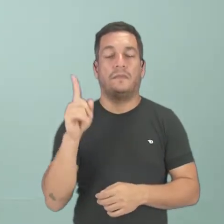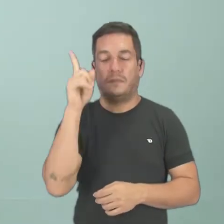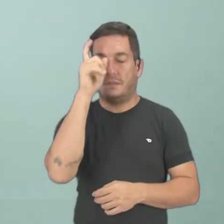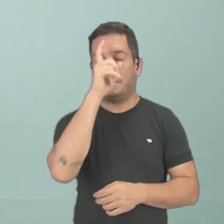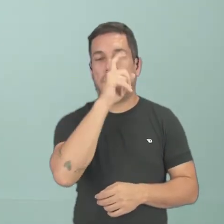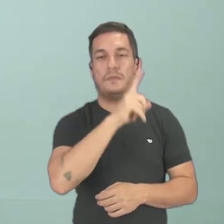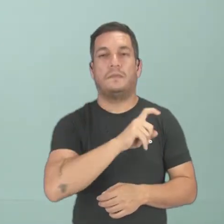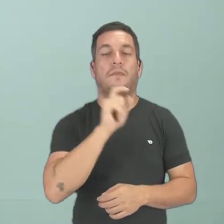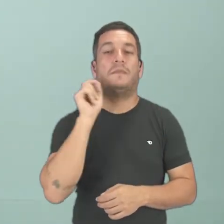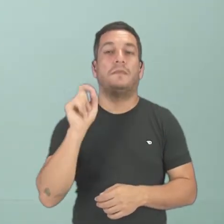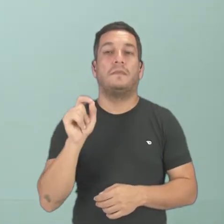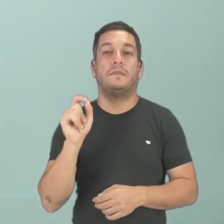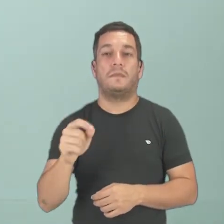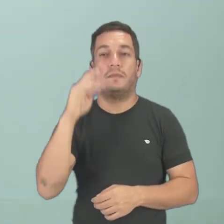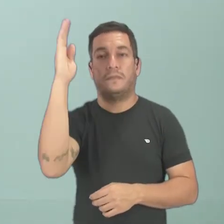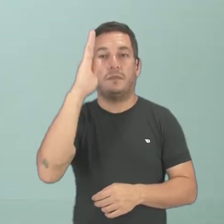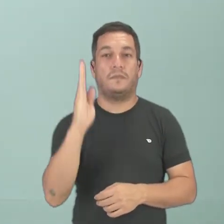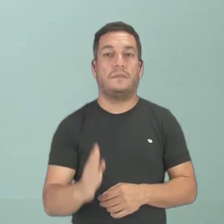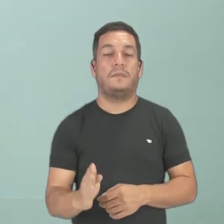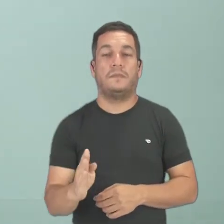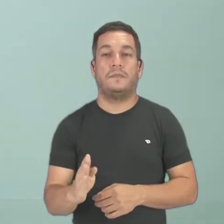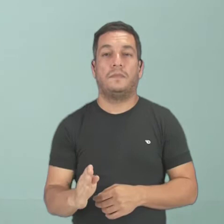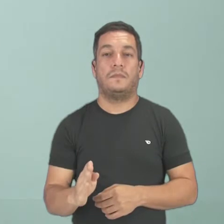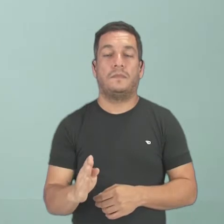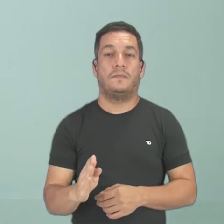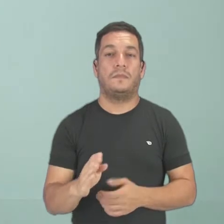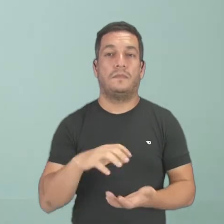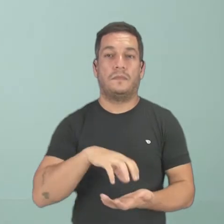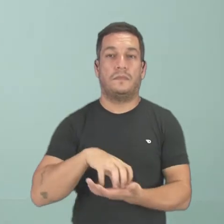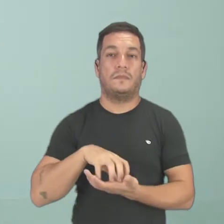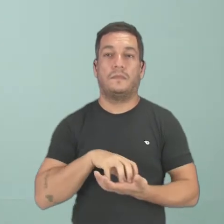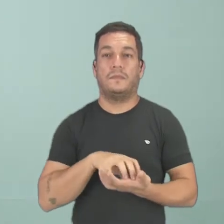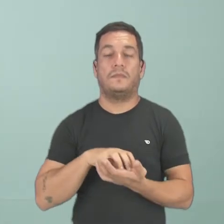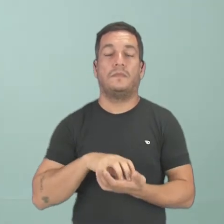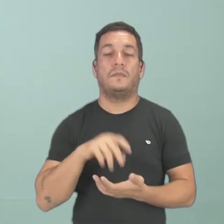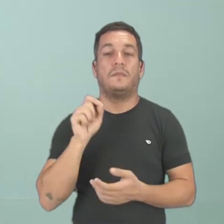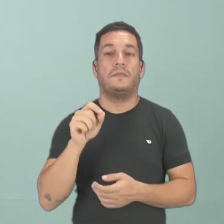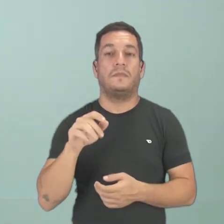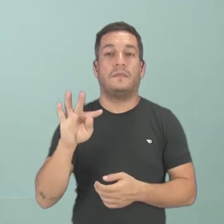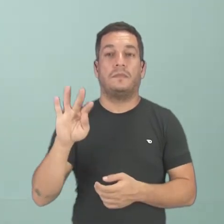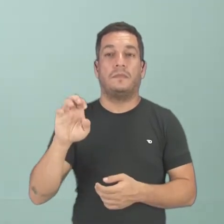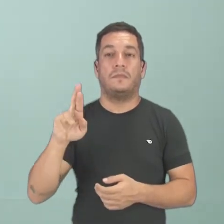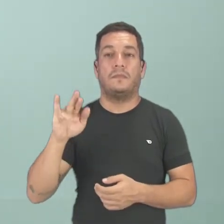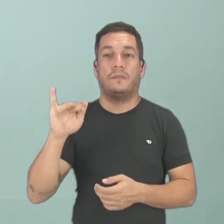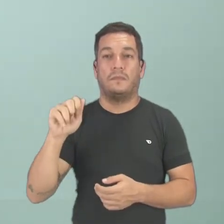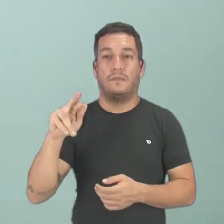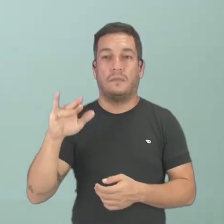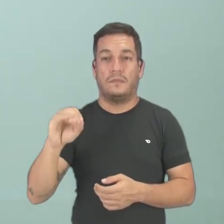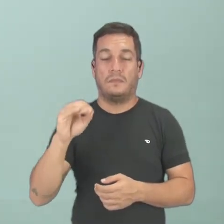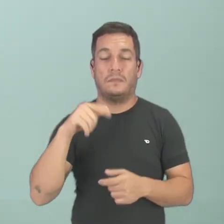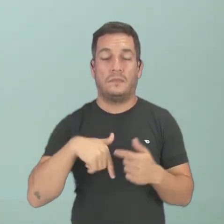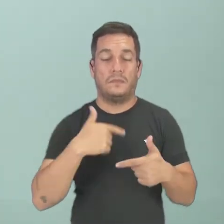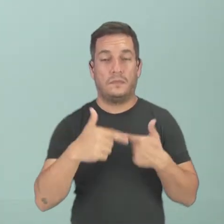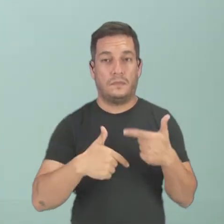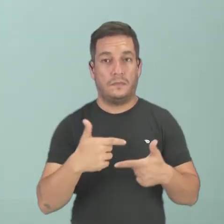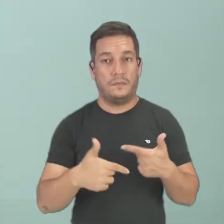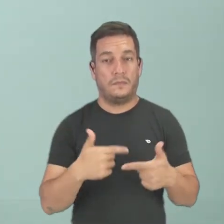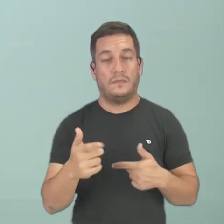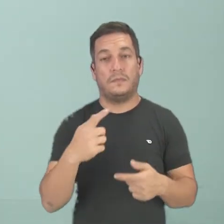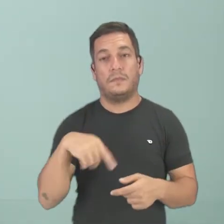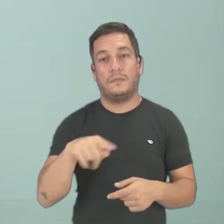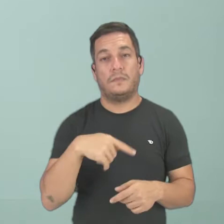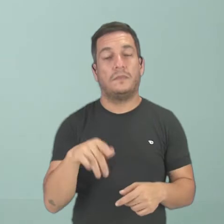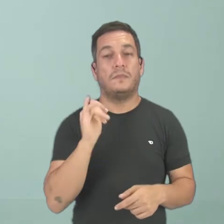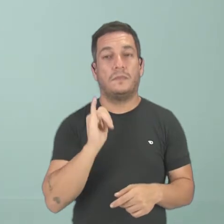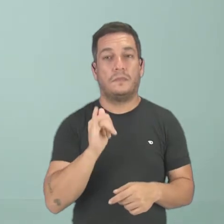dificuldade do Brasil no setor terciário, que seria o setor de serviços. E aí aqui eu estou falando para vocês que